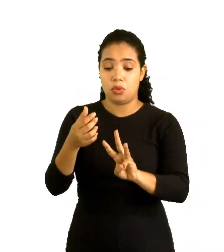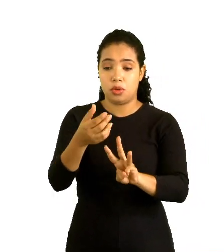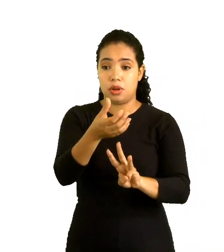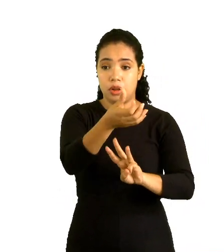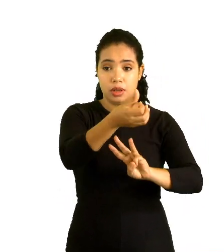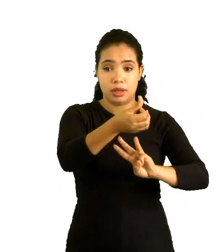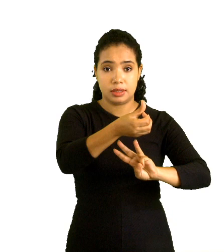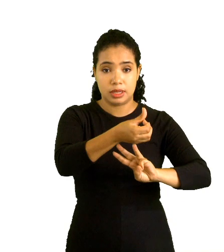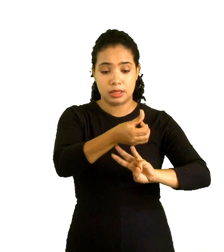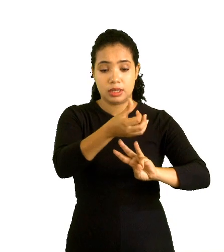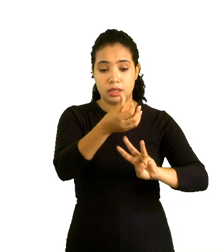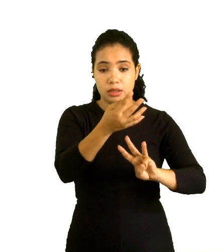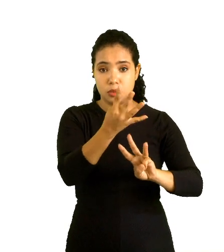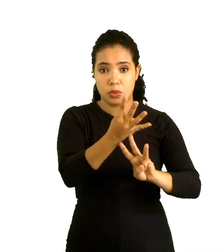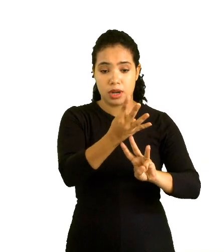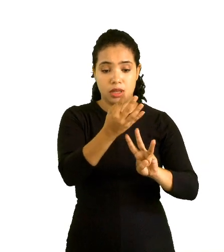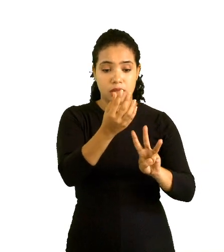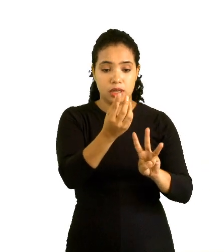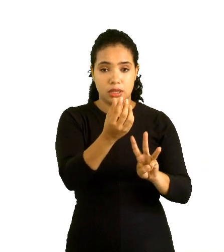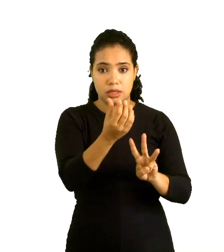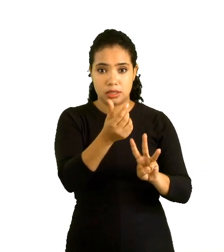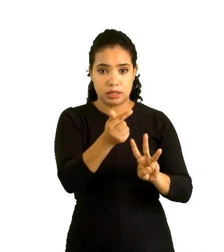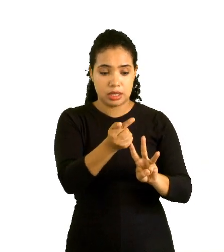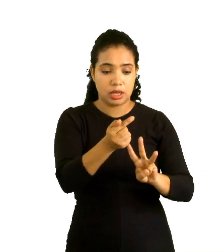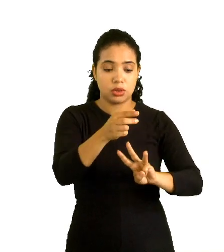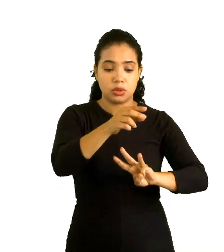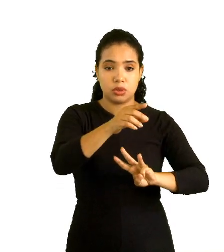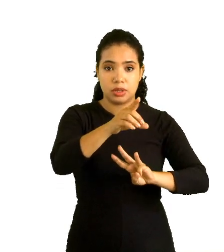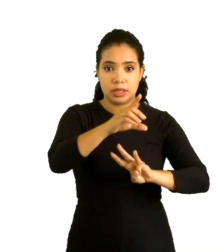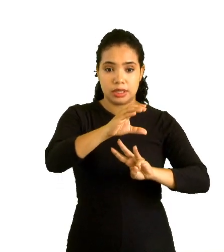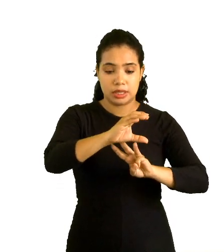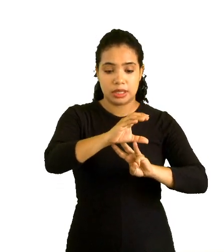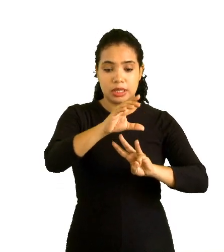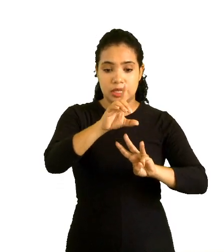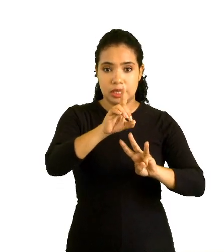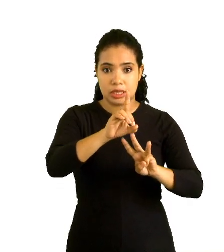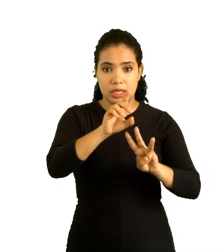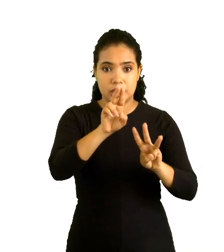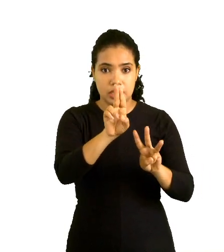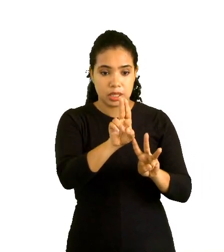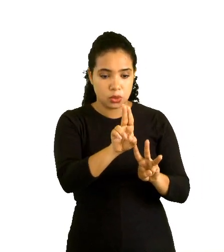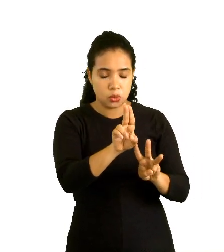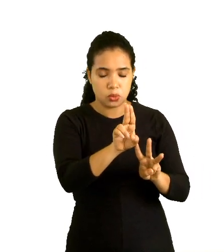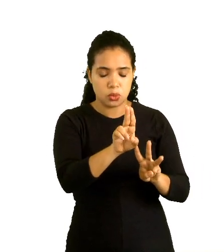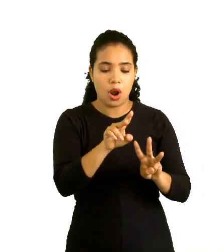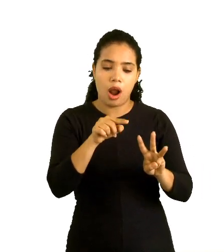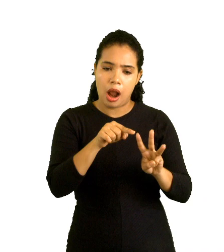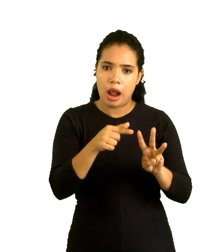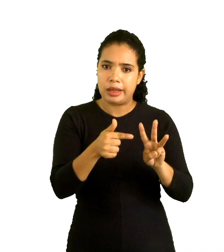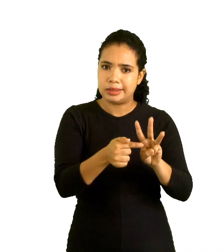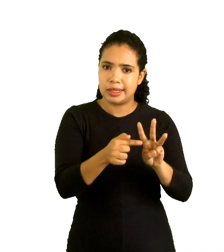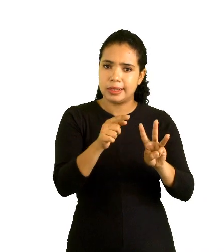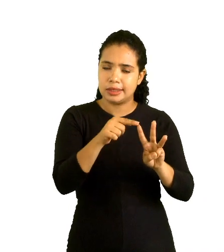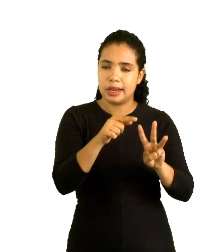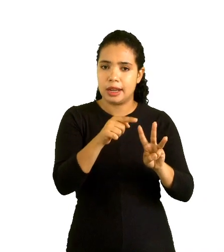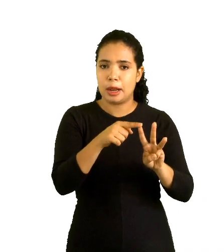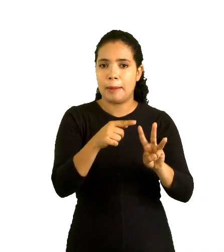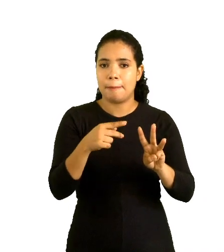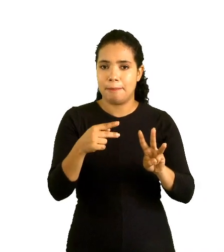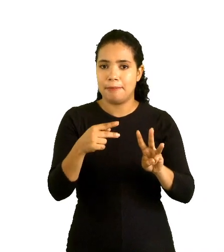O número 7, ele está na unidade. Então, quer dizer que ele é um número